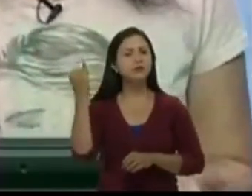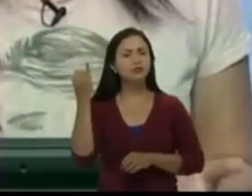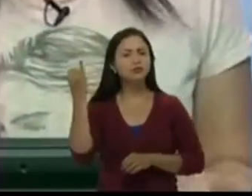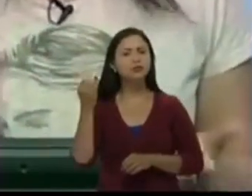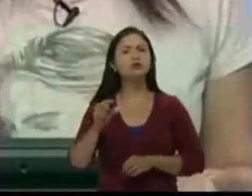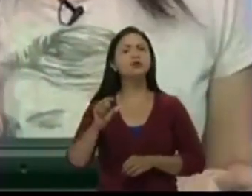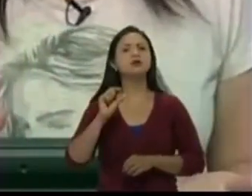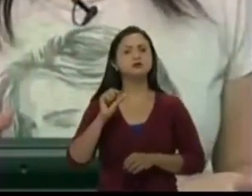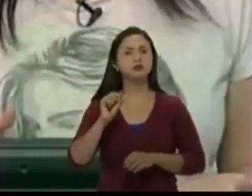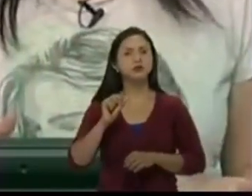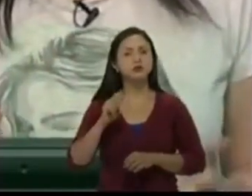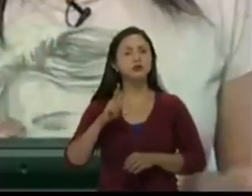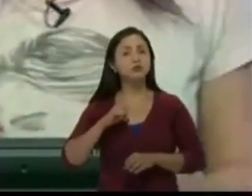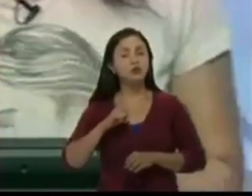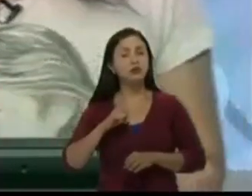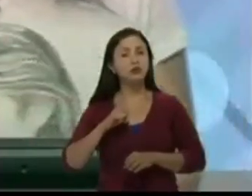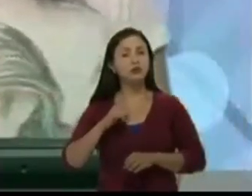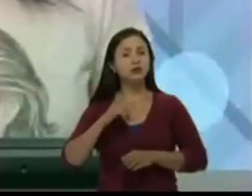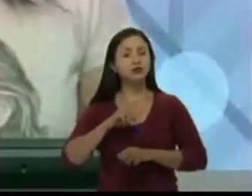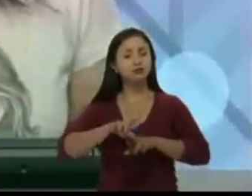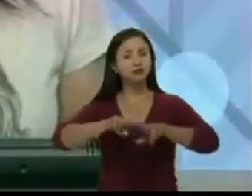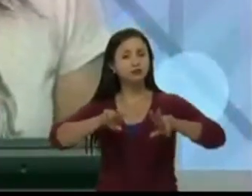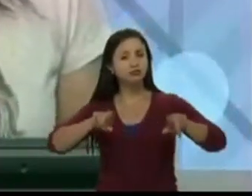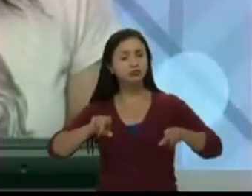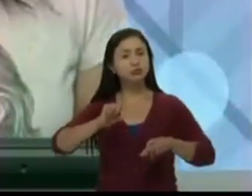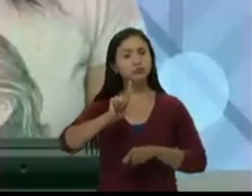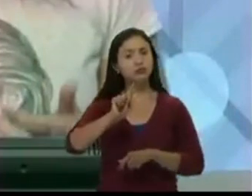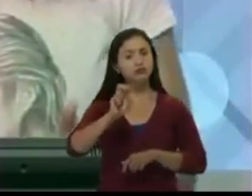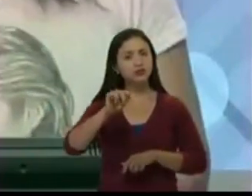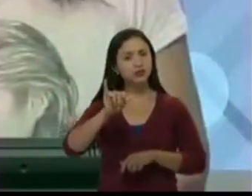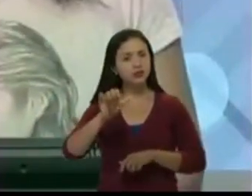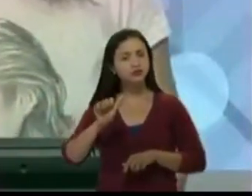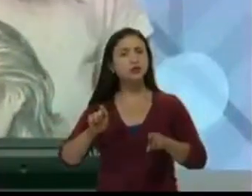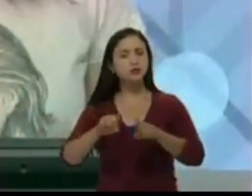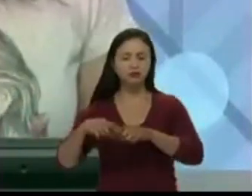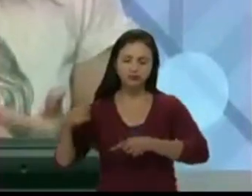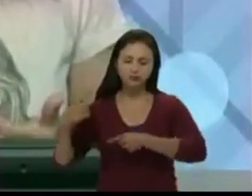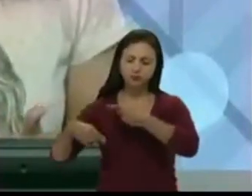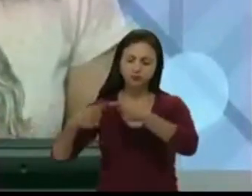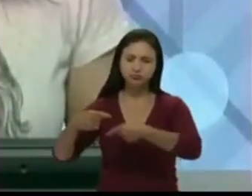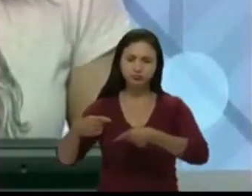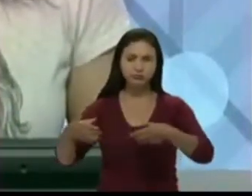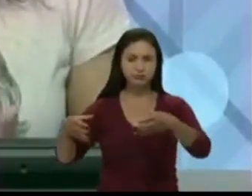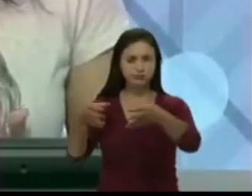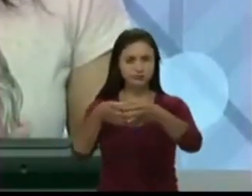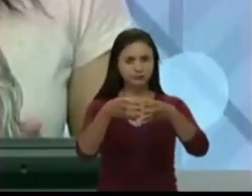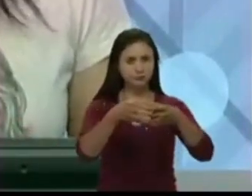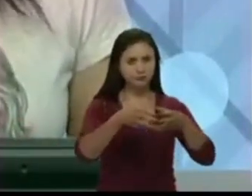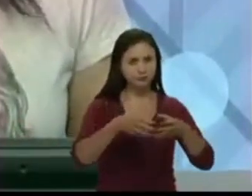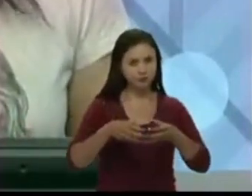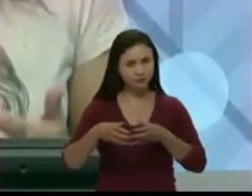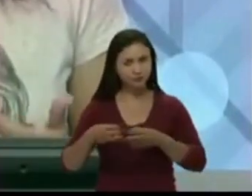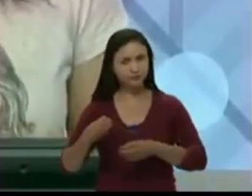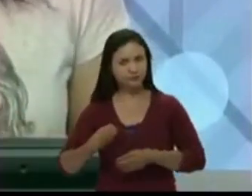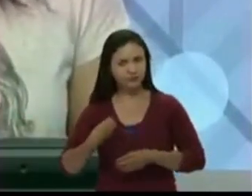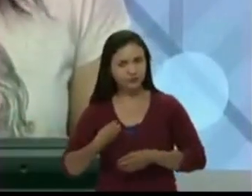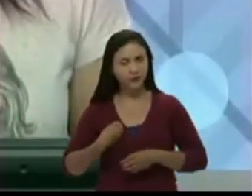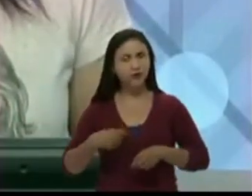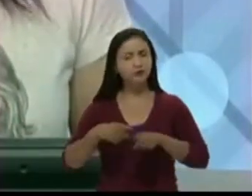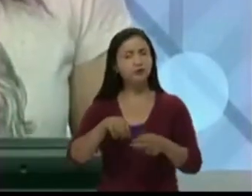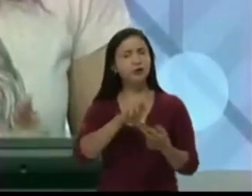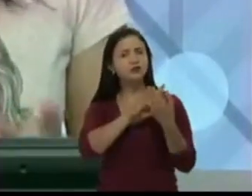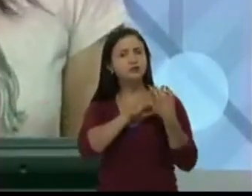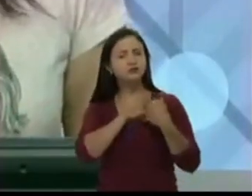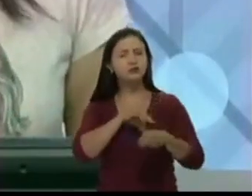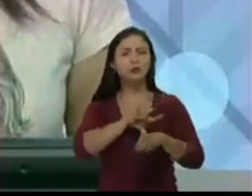a variabilidade genética e para a evolução das espécies. E elas são responsáveis pelo surgimento de diversas doenças, como diversas